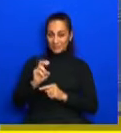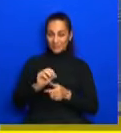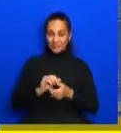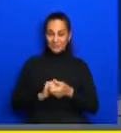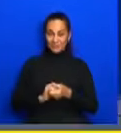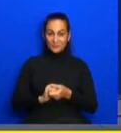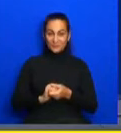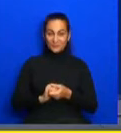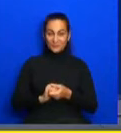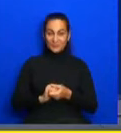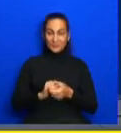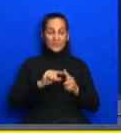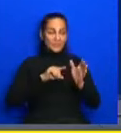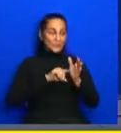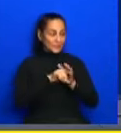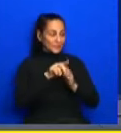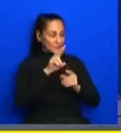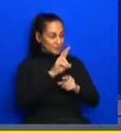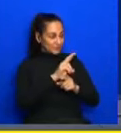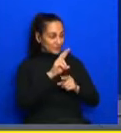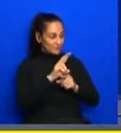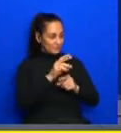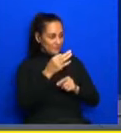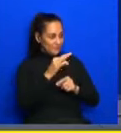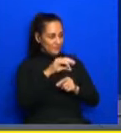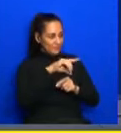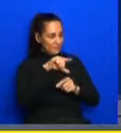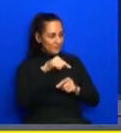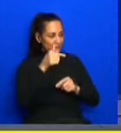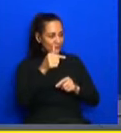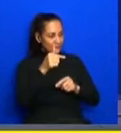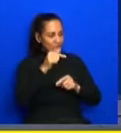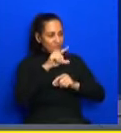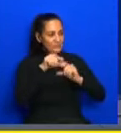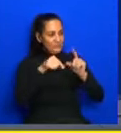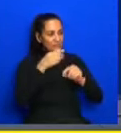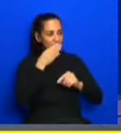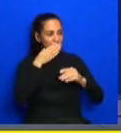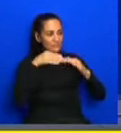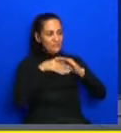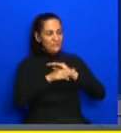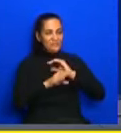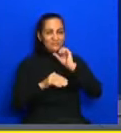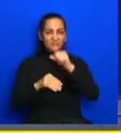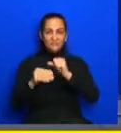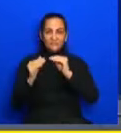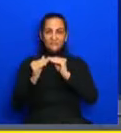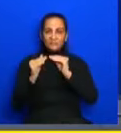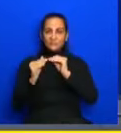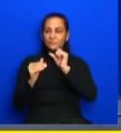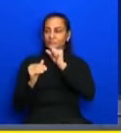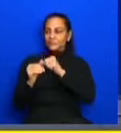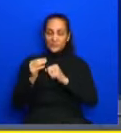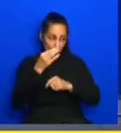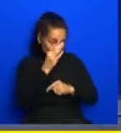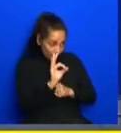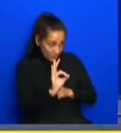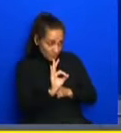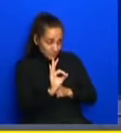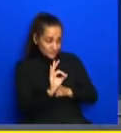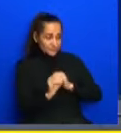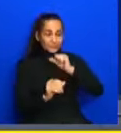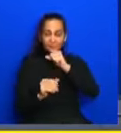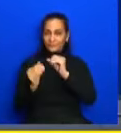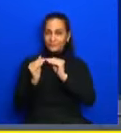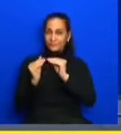45. Pergunto às auditoras. Confirmam as 7 dezenas sorteadas na Time Mania? Sim, confirmo. Confirmam?